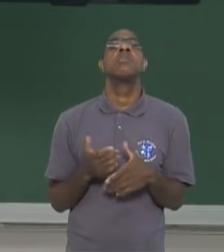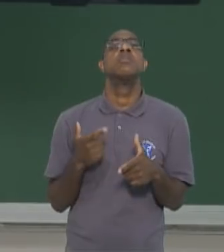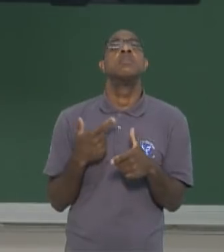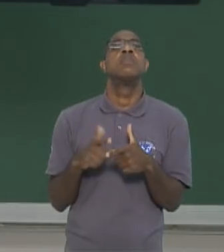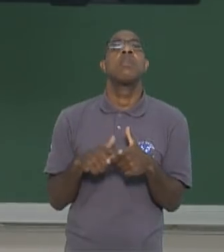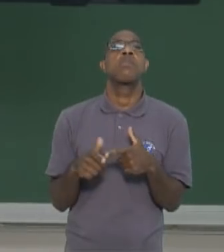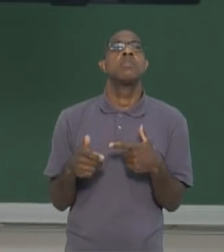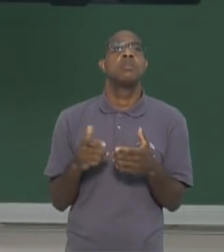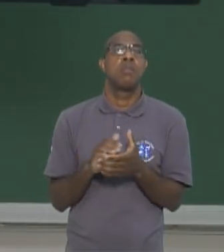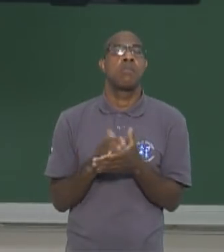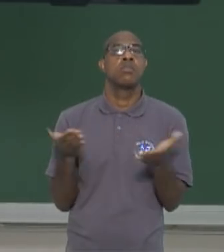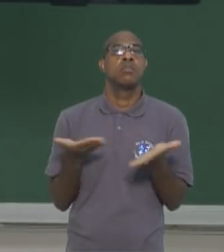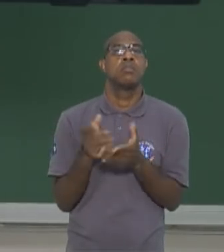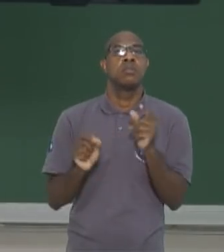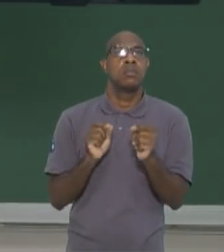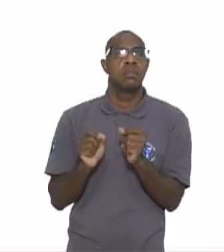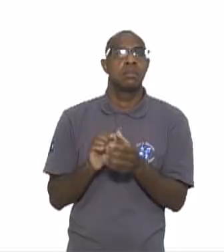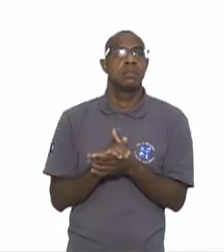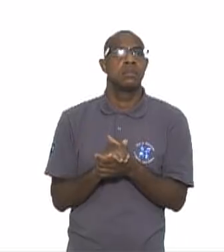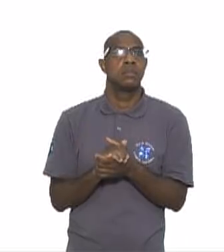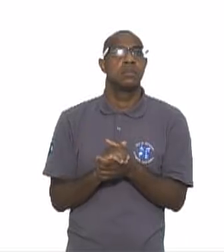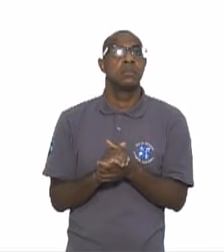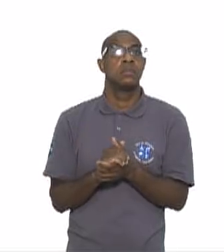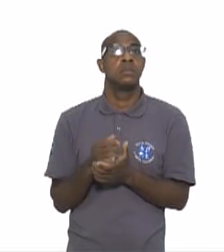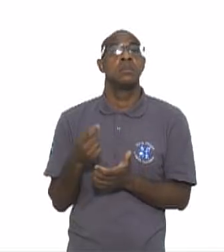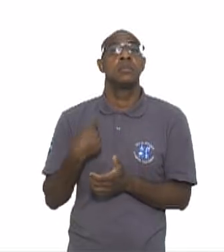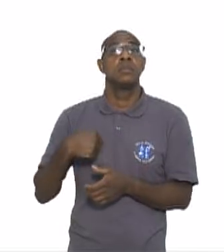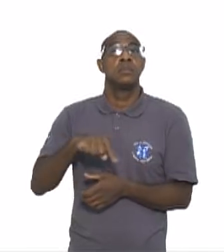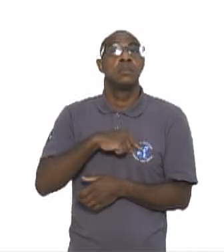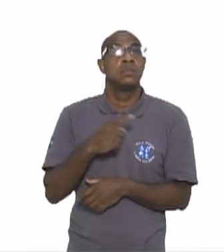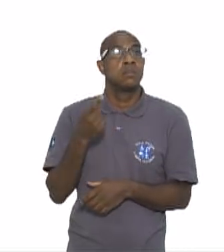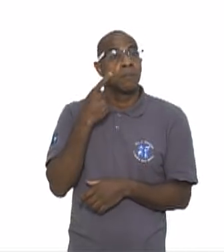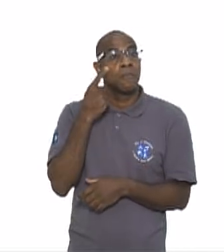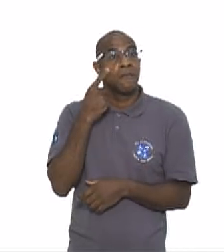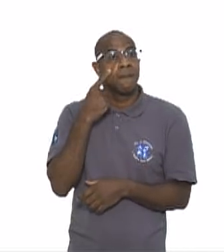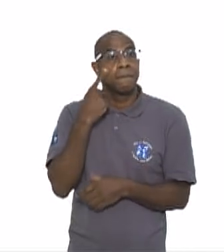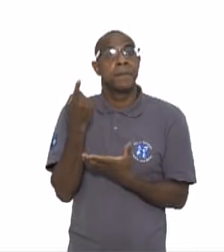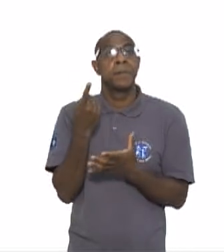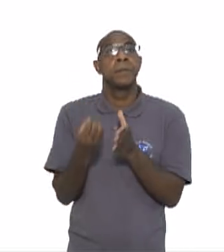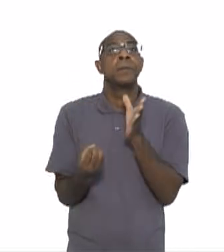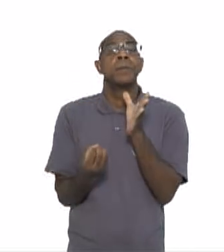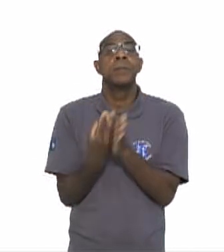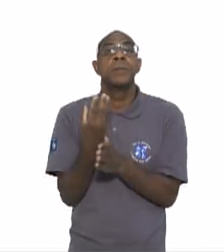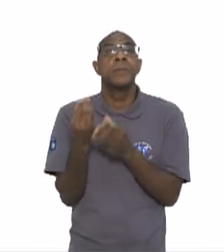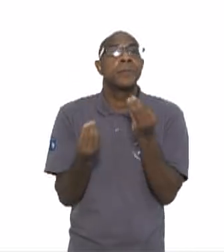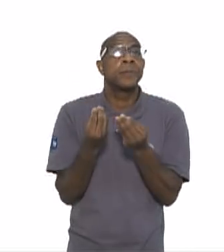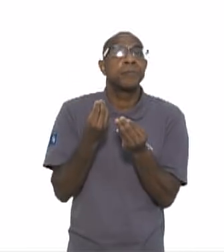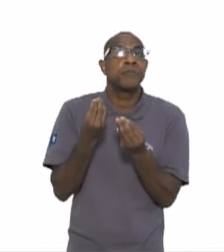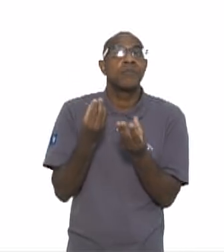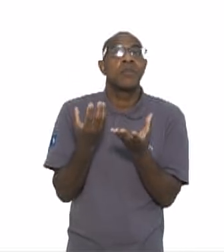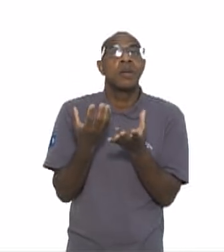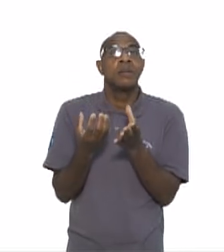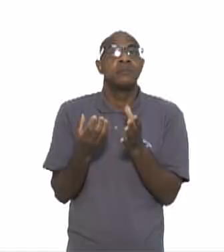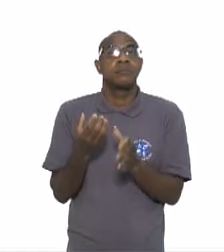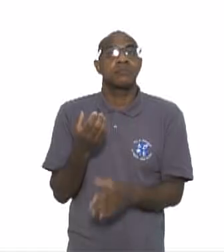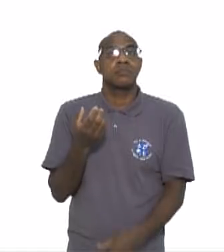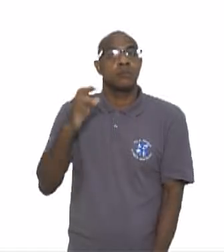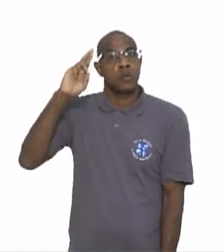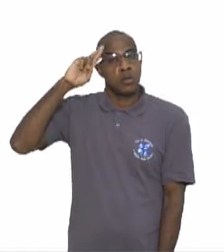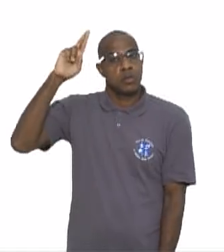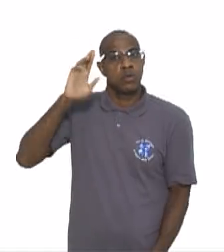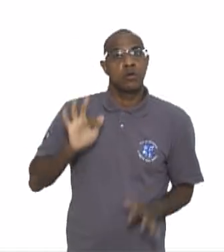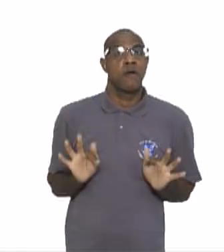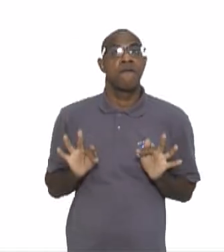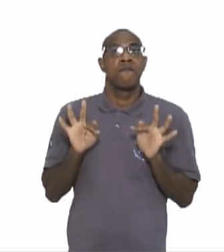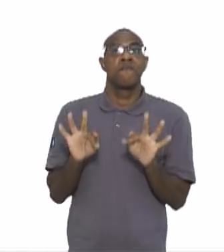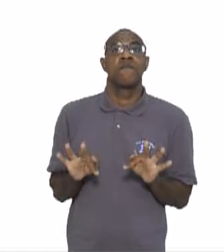problemática da nossa aula de hoje? Hoje nós analisaremos o surgimento do grupo dos senhores feudais, como